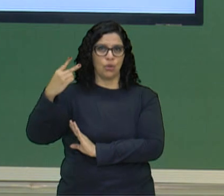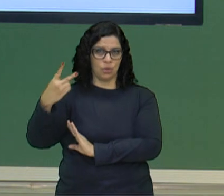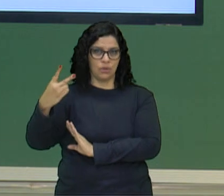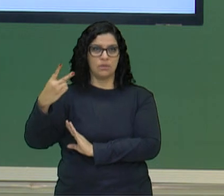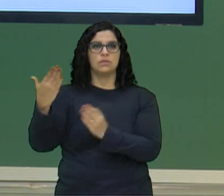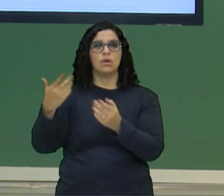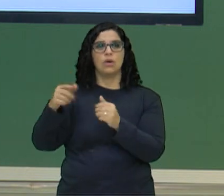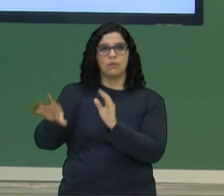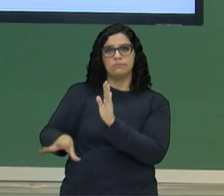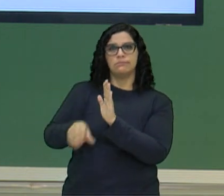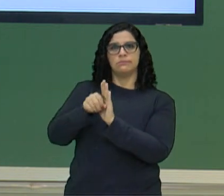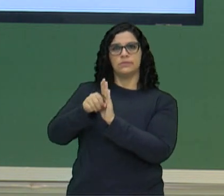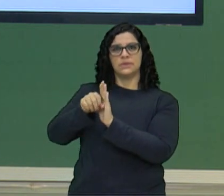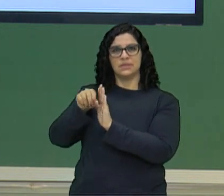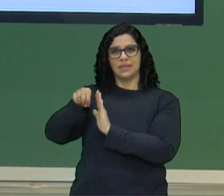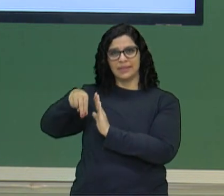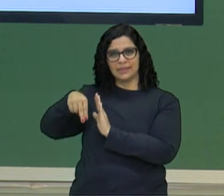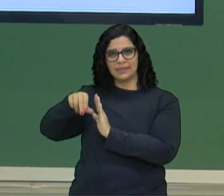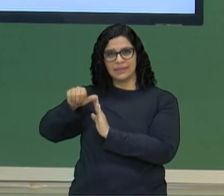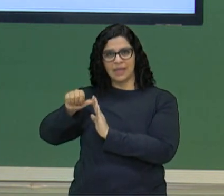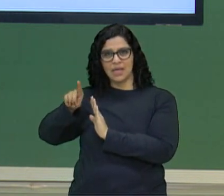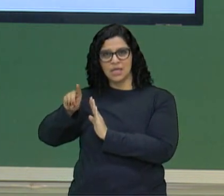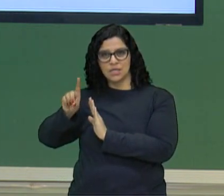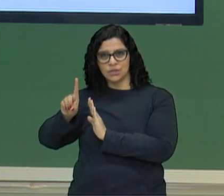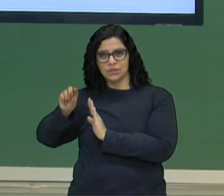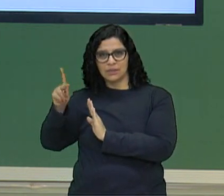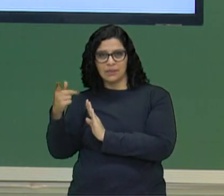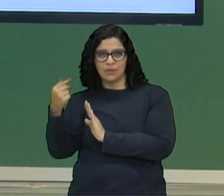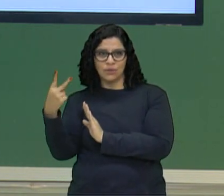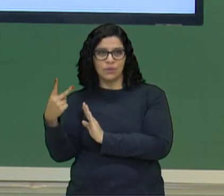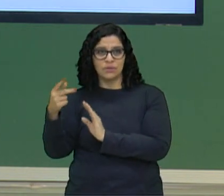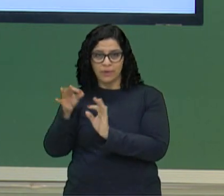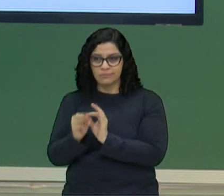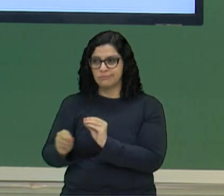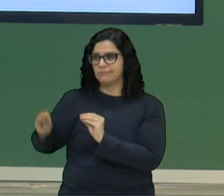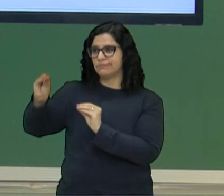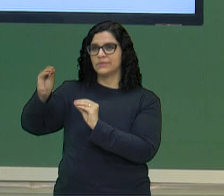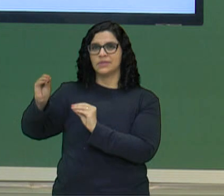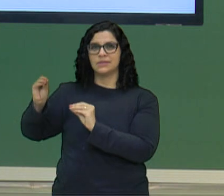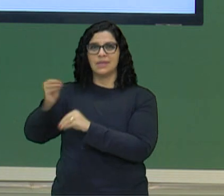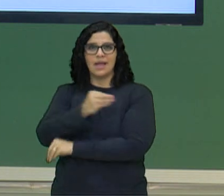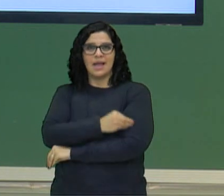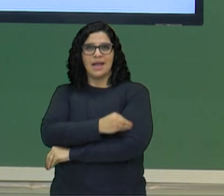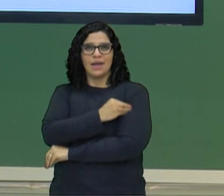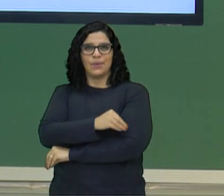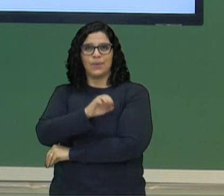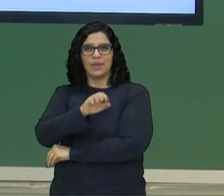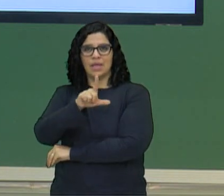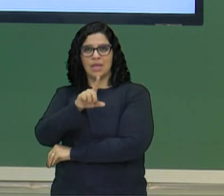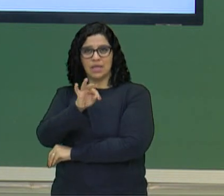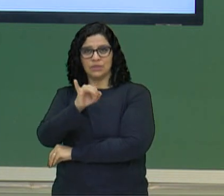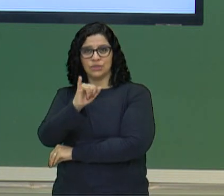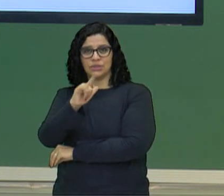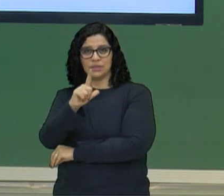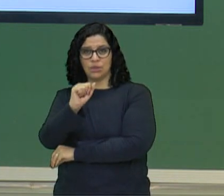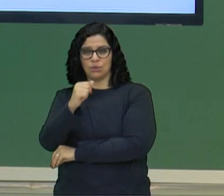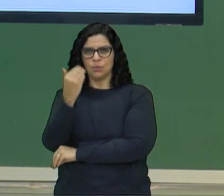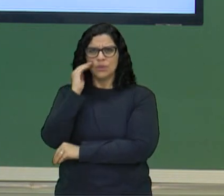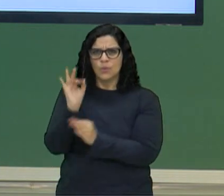o hidrogênio de volta e assume a forma de álcool etílico. Tudo bem? Não